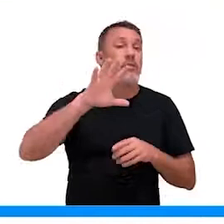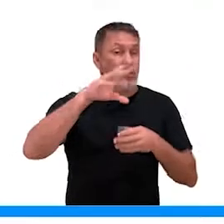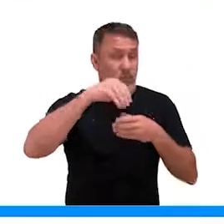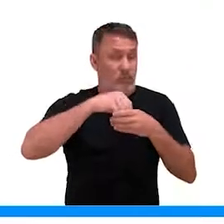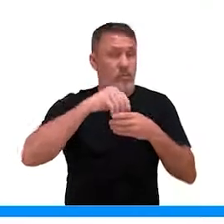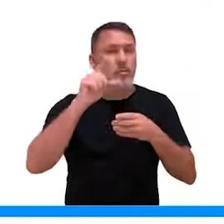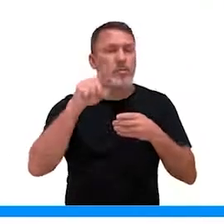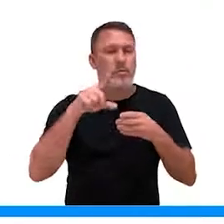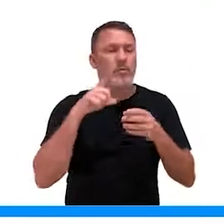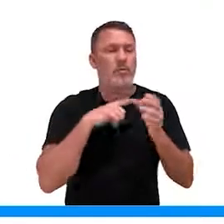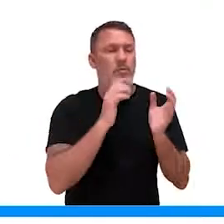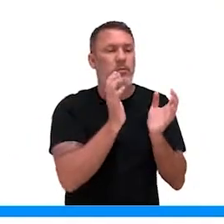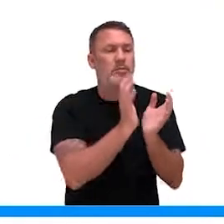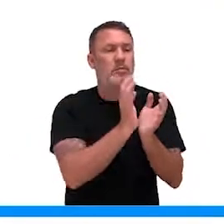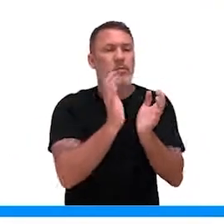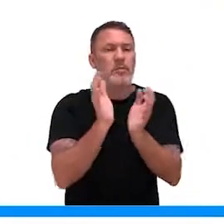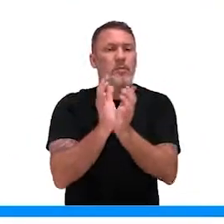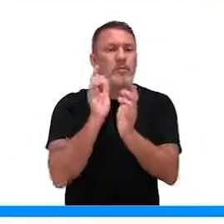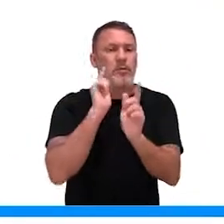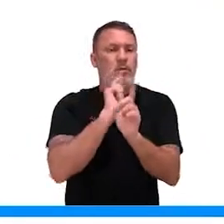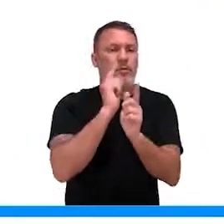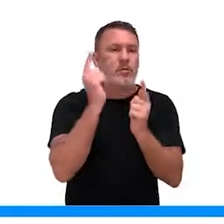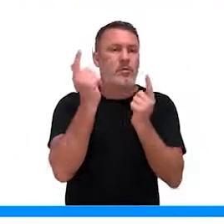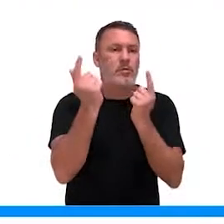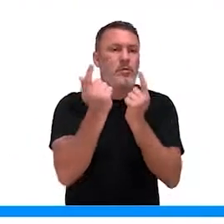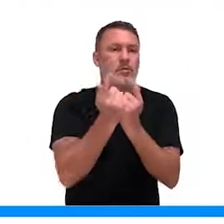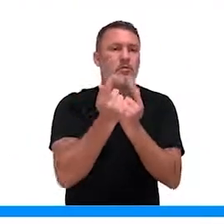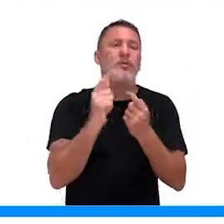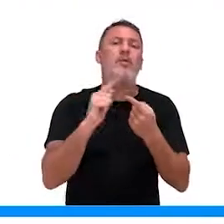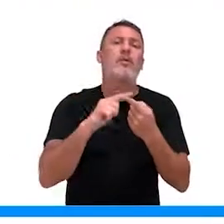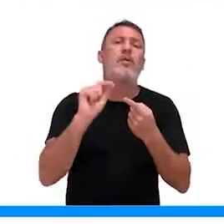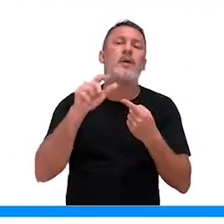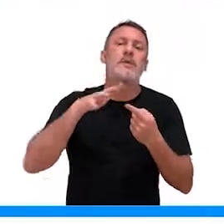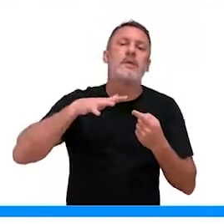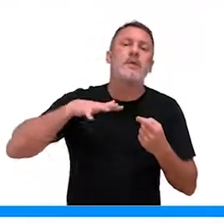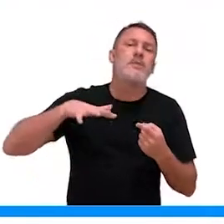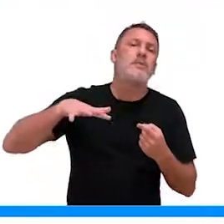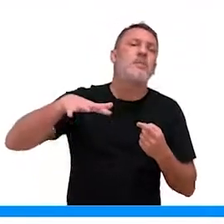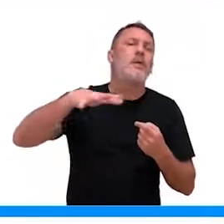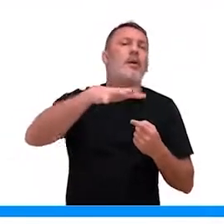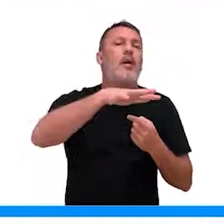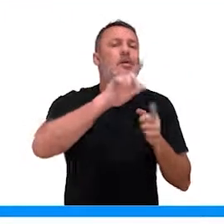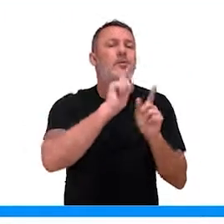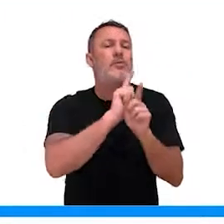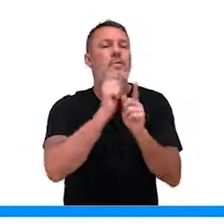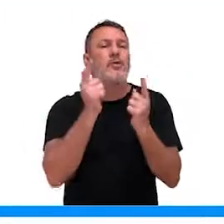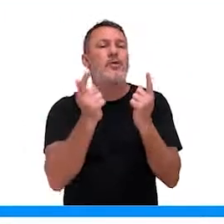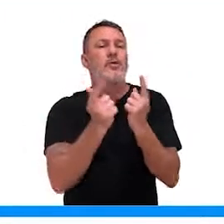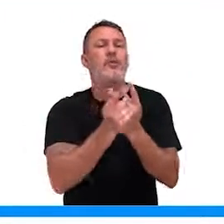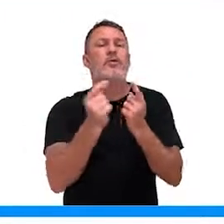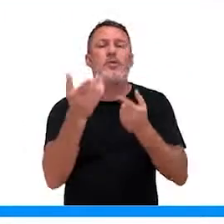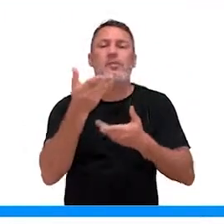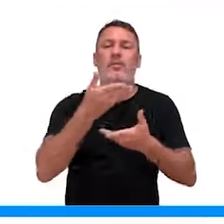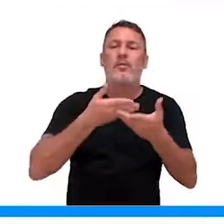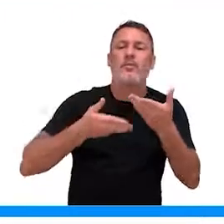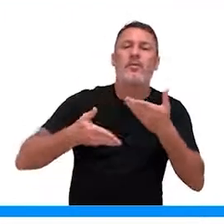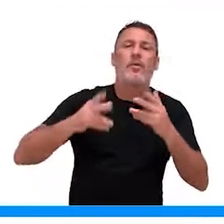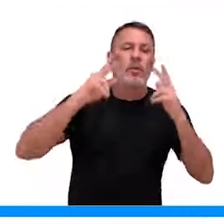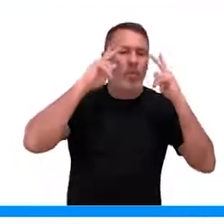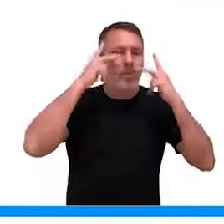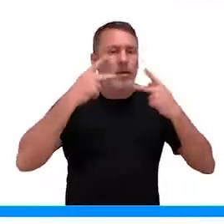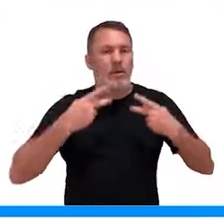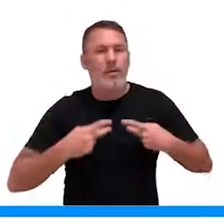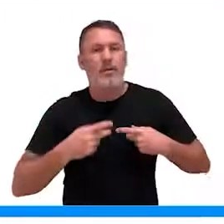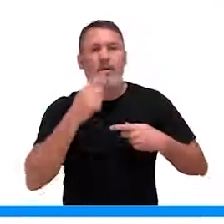geografia, onde nós temos aqui a consideração de um espaço geográfico, que é o espaço interativo entre homem,